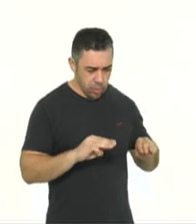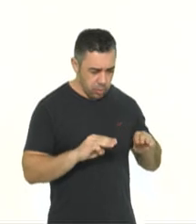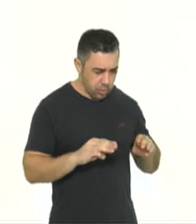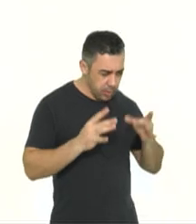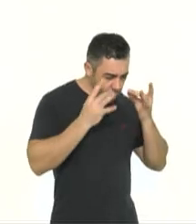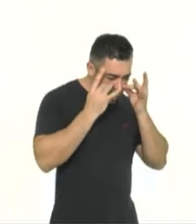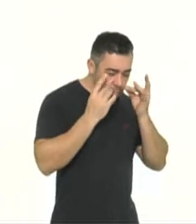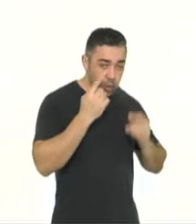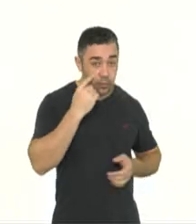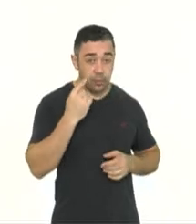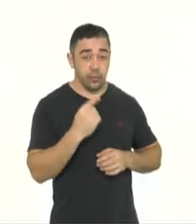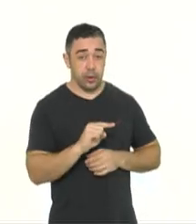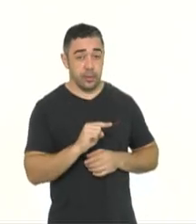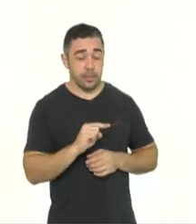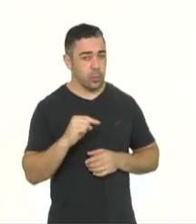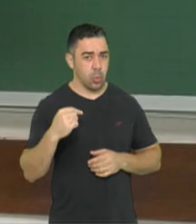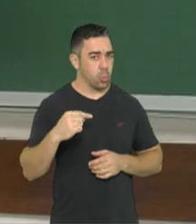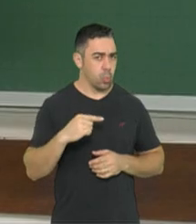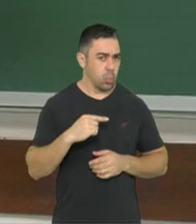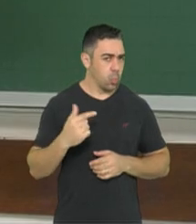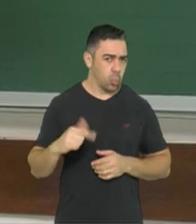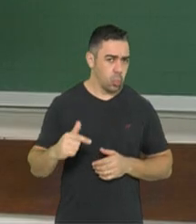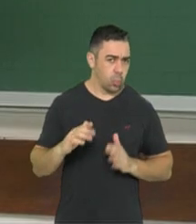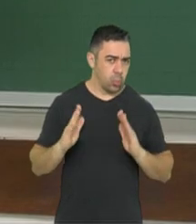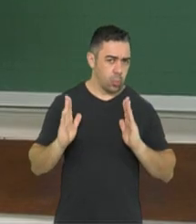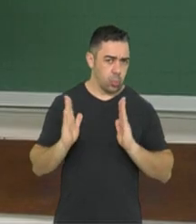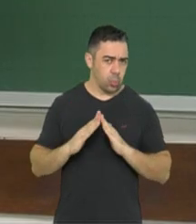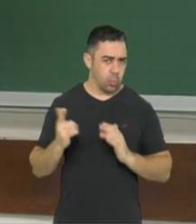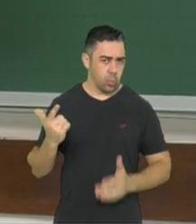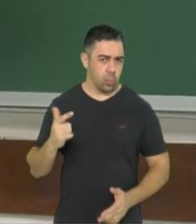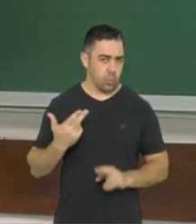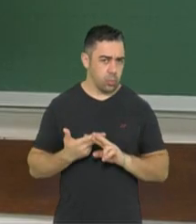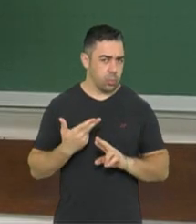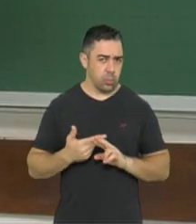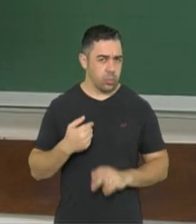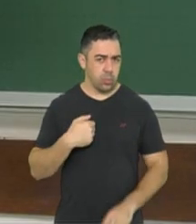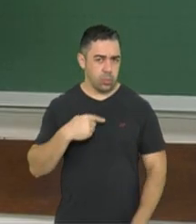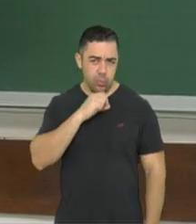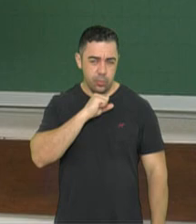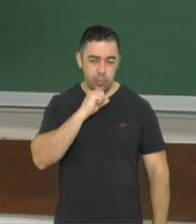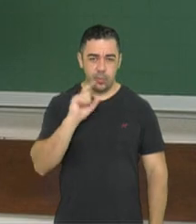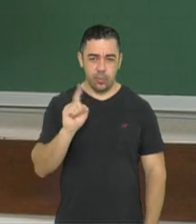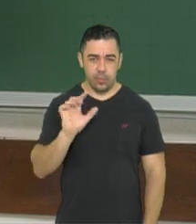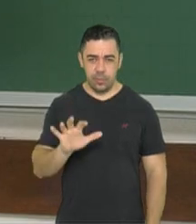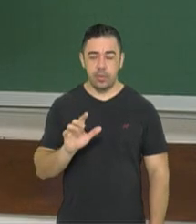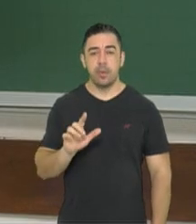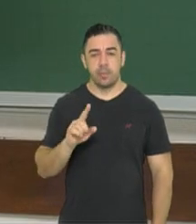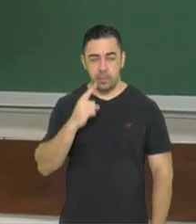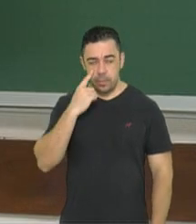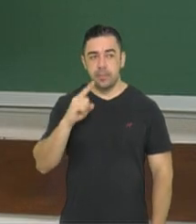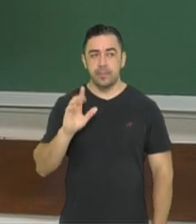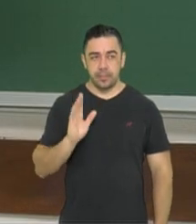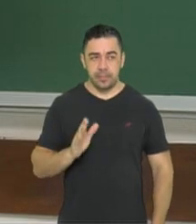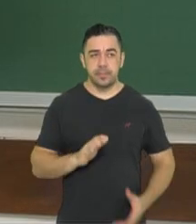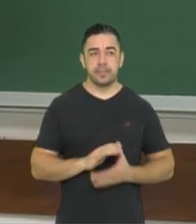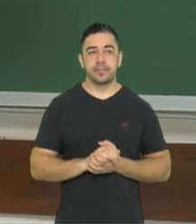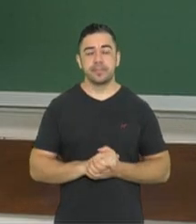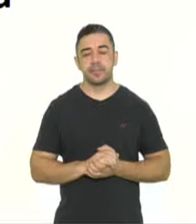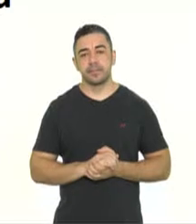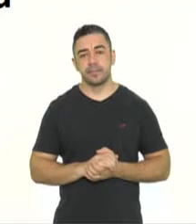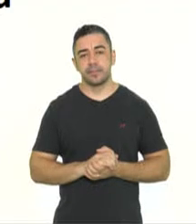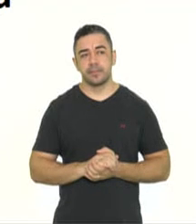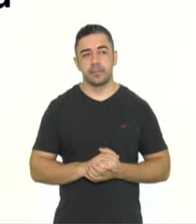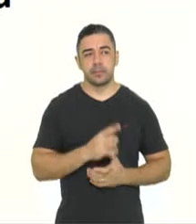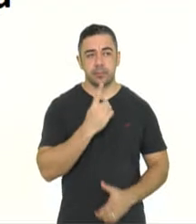né? Não tem na minha casa, eu não uso, tá? Não sou tão antiga assim. Mas esse eu acho que eu já vi. Em